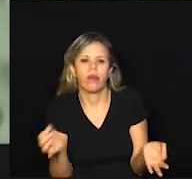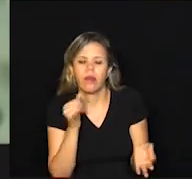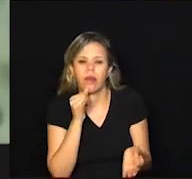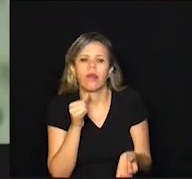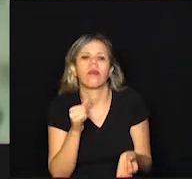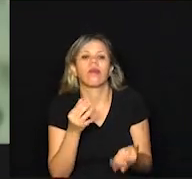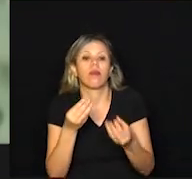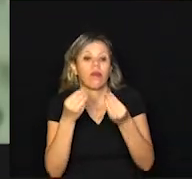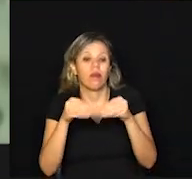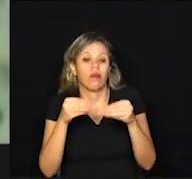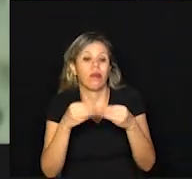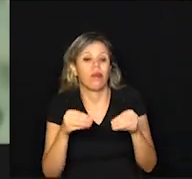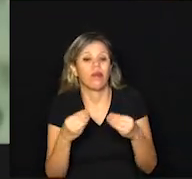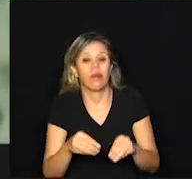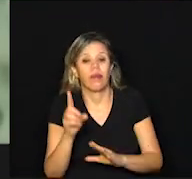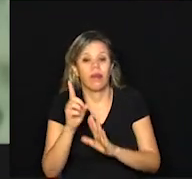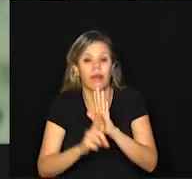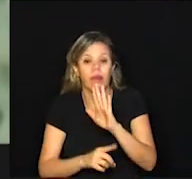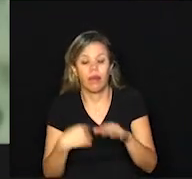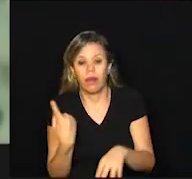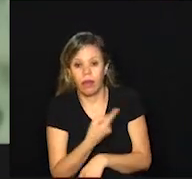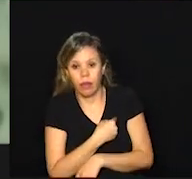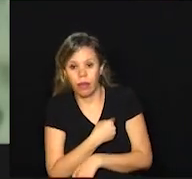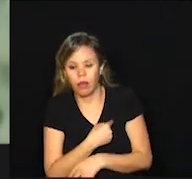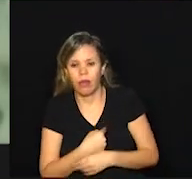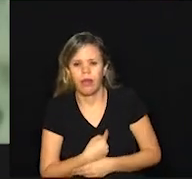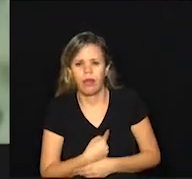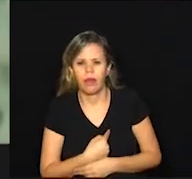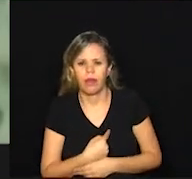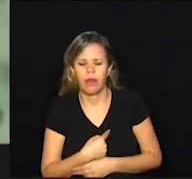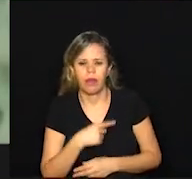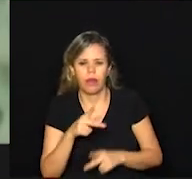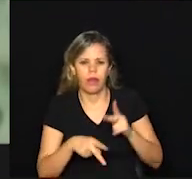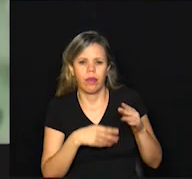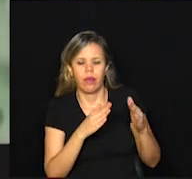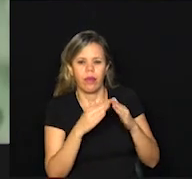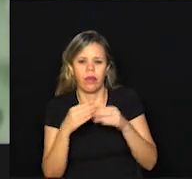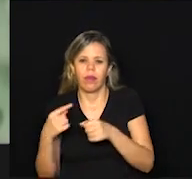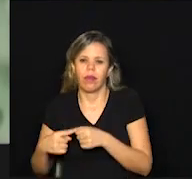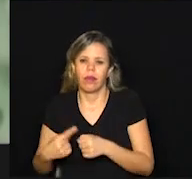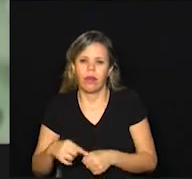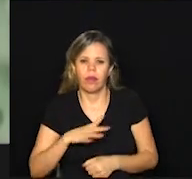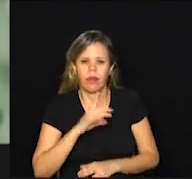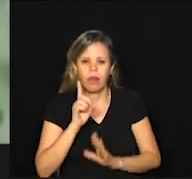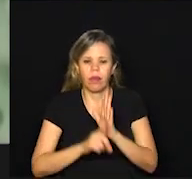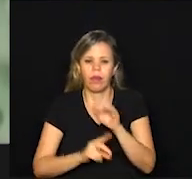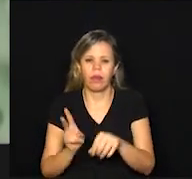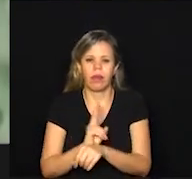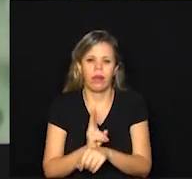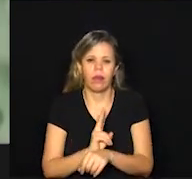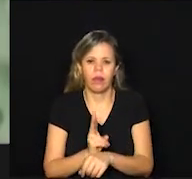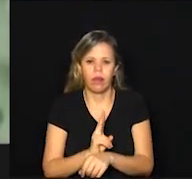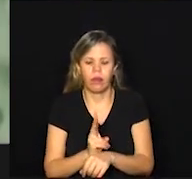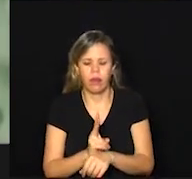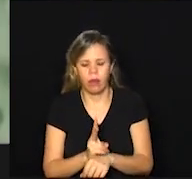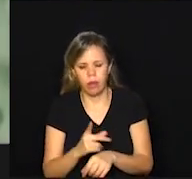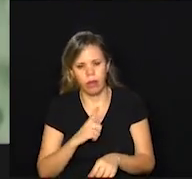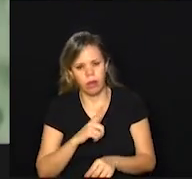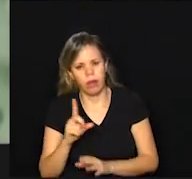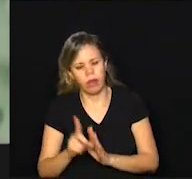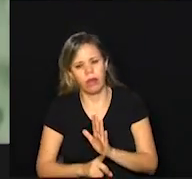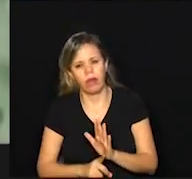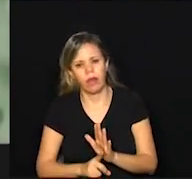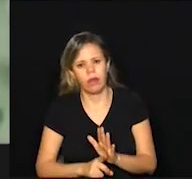violação de direitos né Nós enquanto munícipes temos direito a segurança né temos